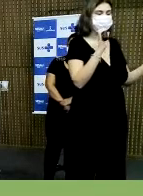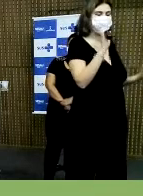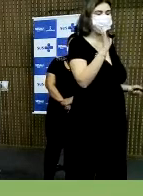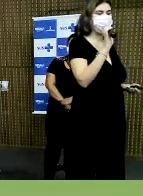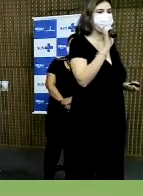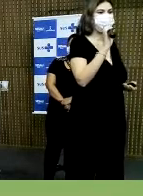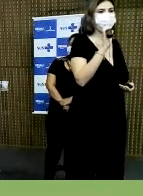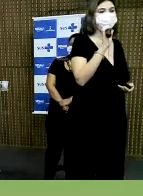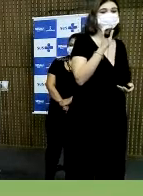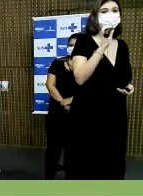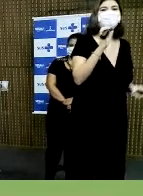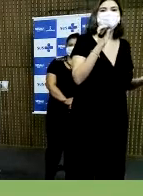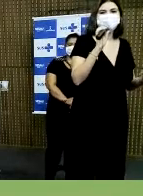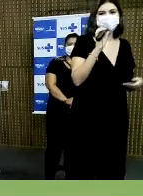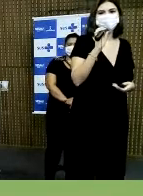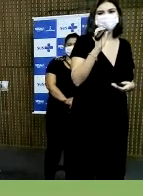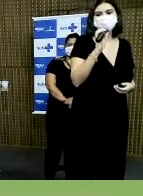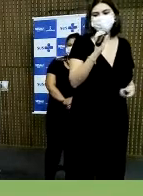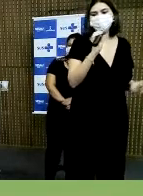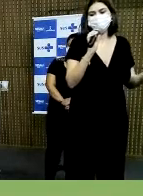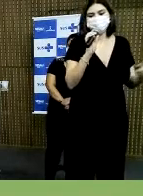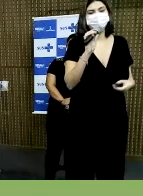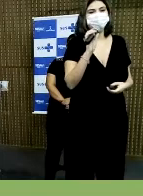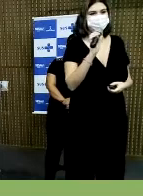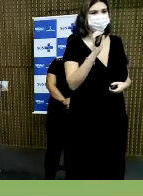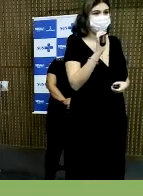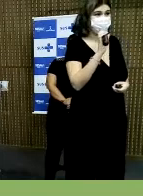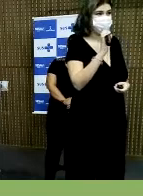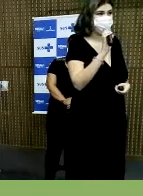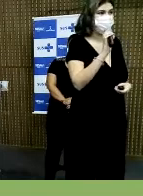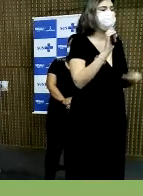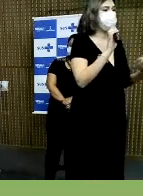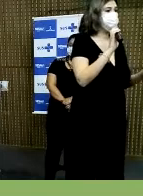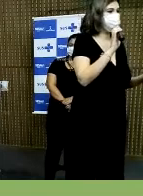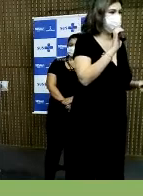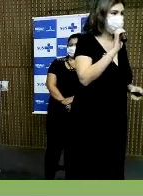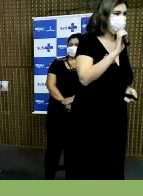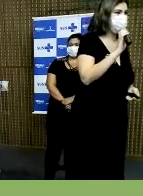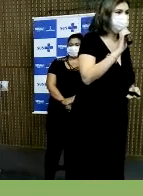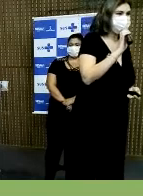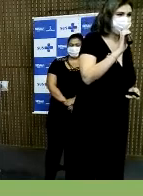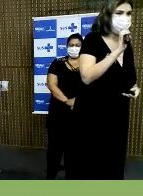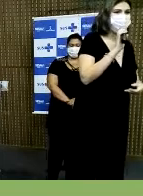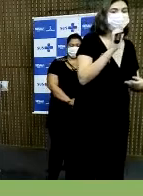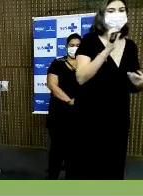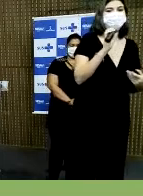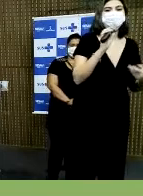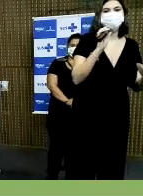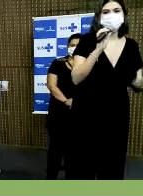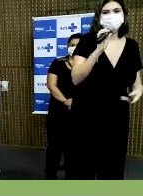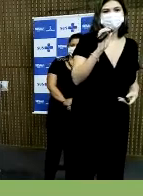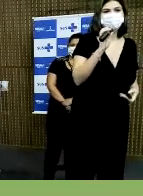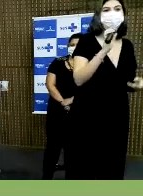nesse segundo semestre de 2021, na nossa unidade, o programa de controle de tabagismo. Nossos profissionais foram capacitados